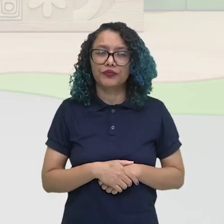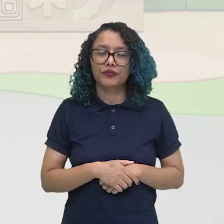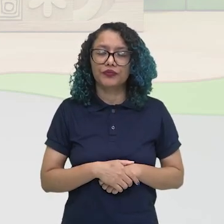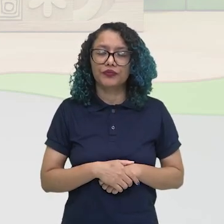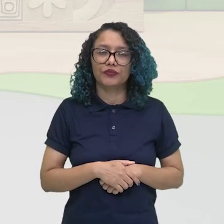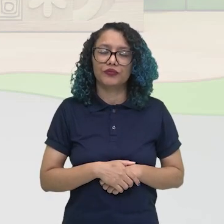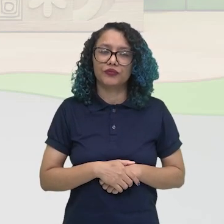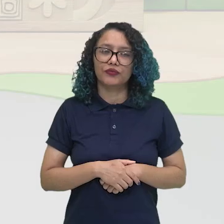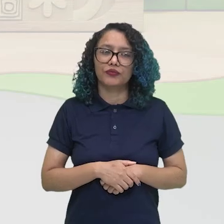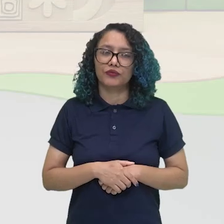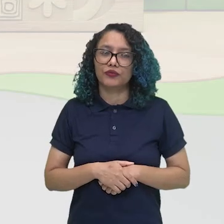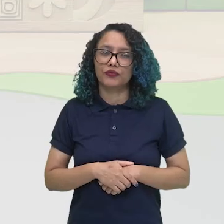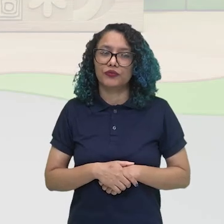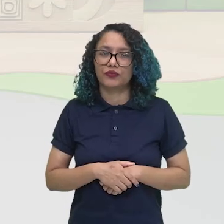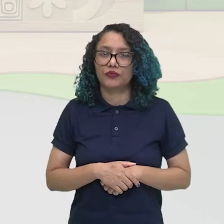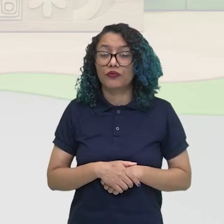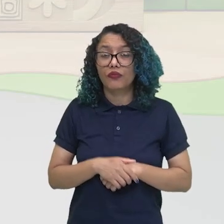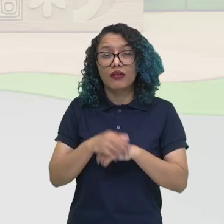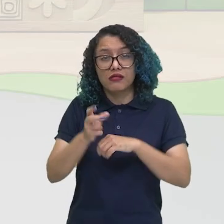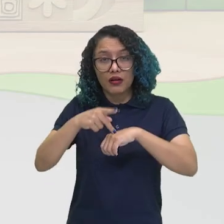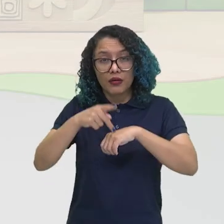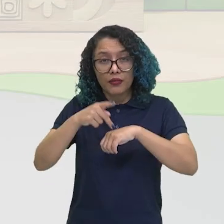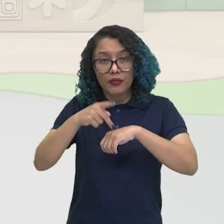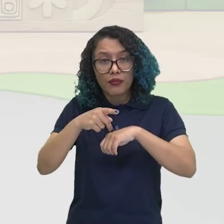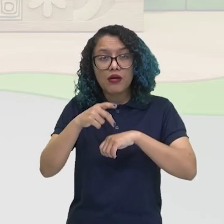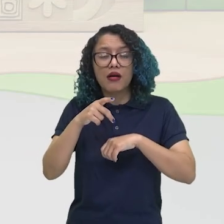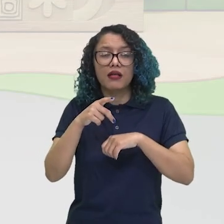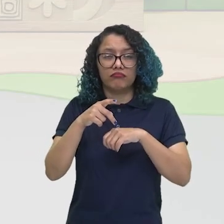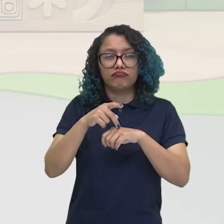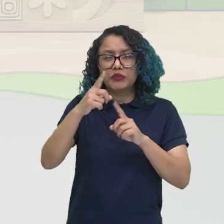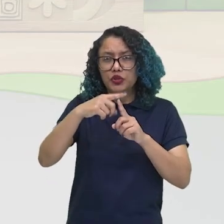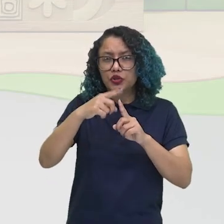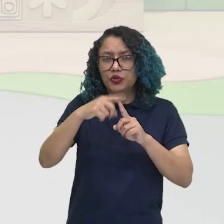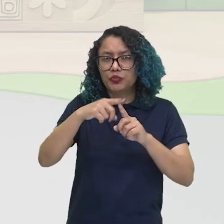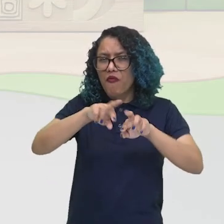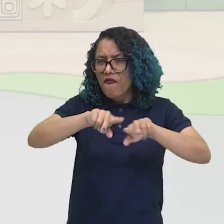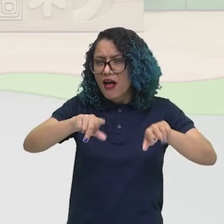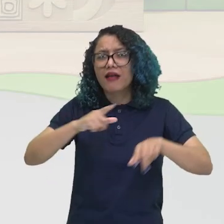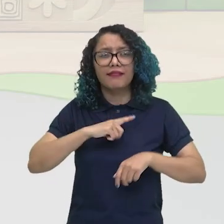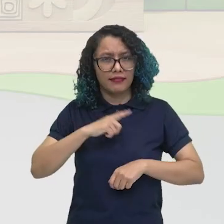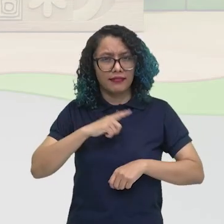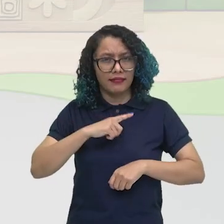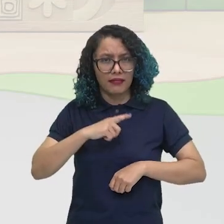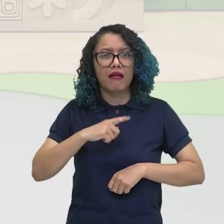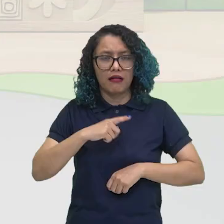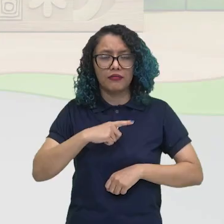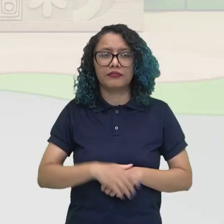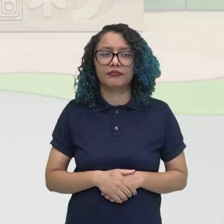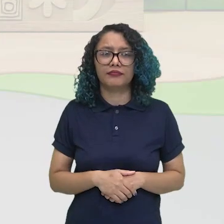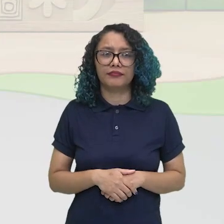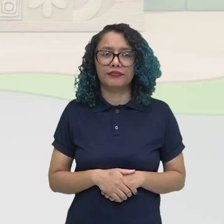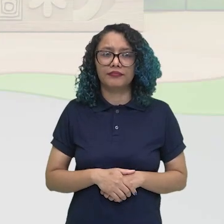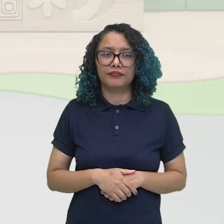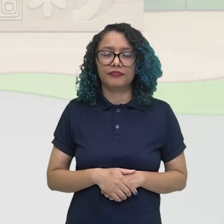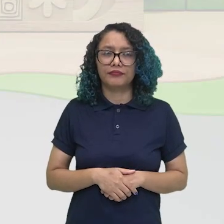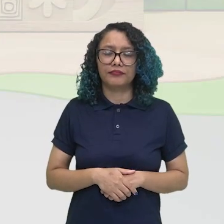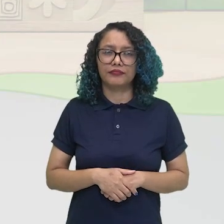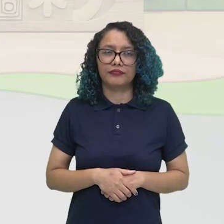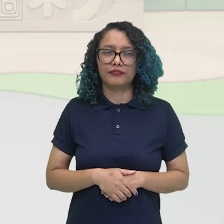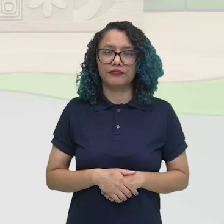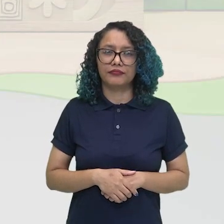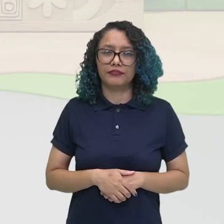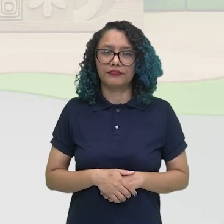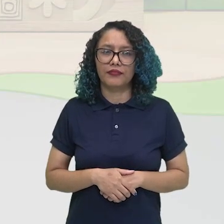ali diferentes classificações, certo? Então, com tudo isso, afinal de